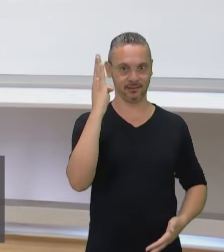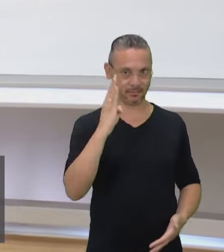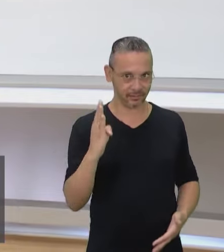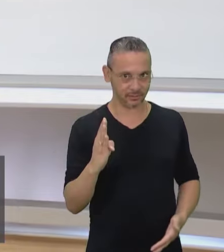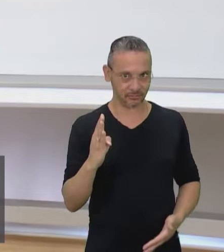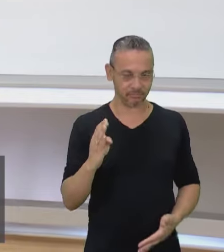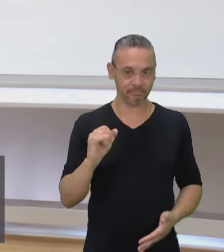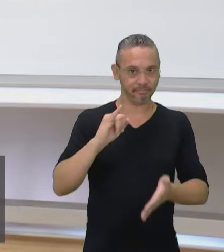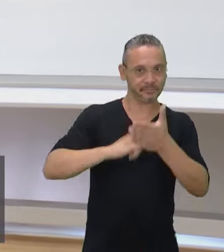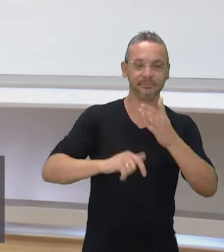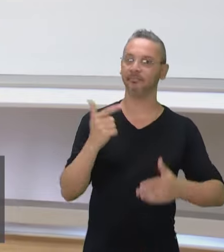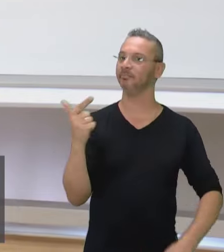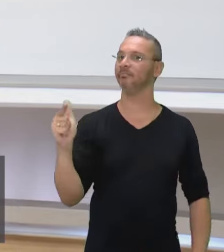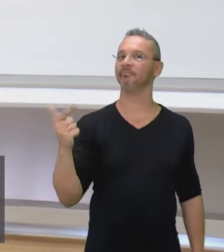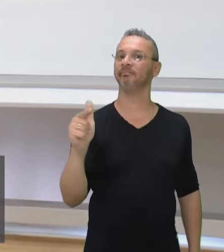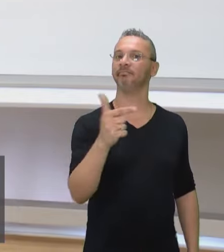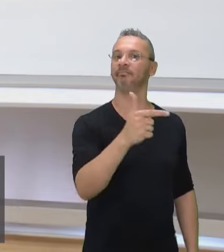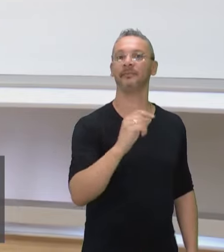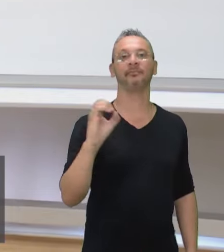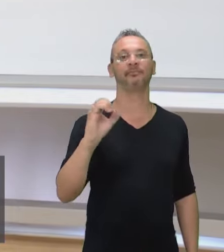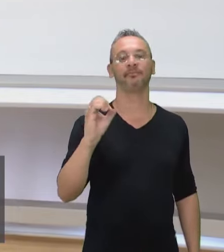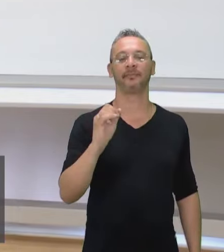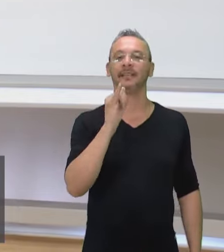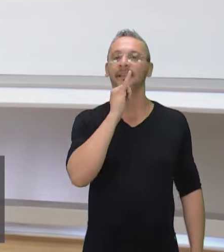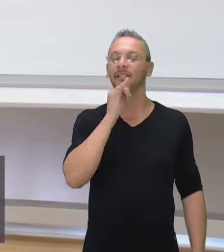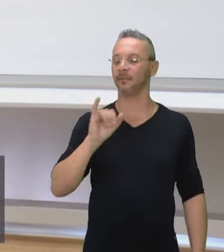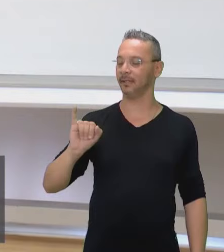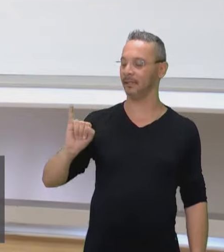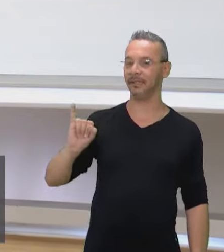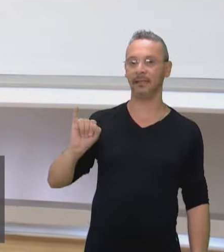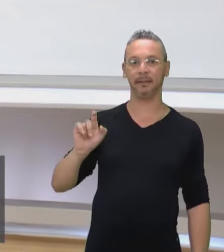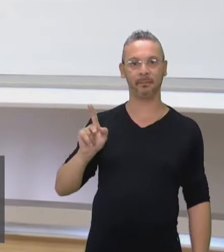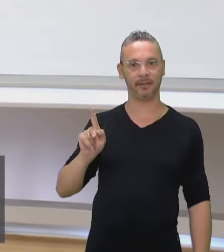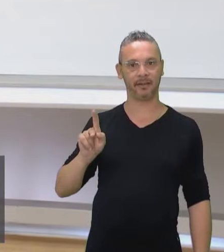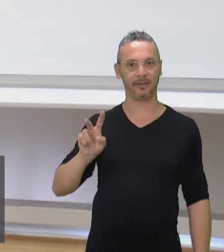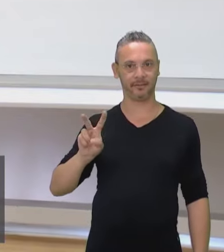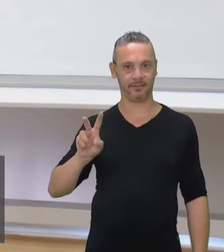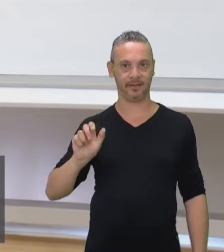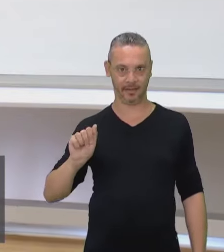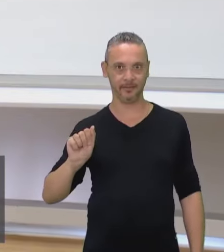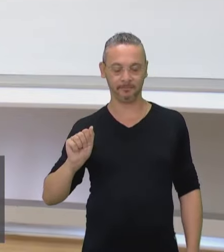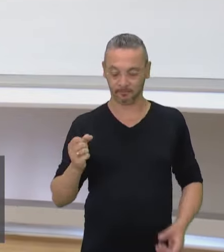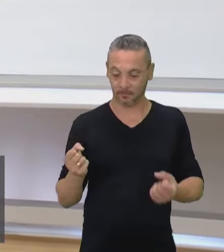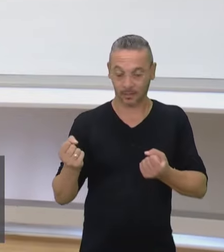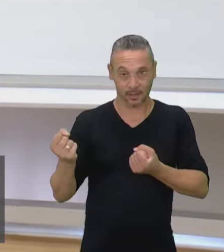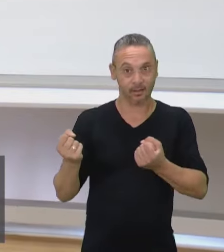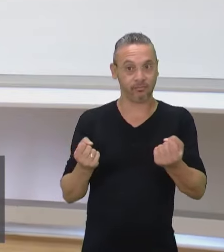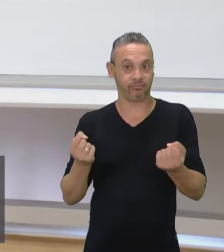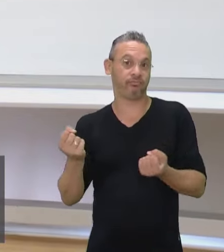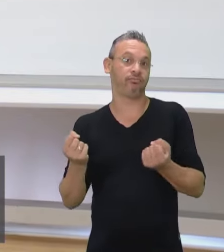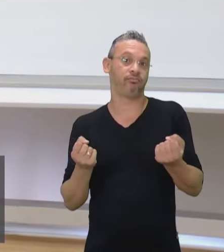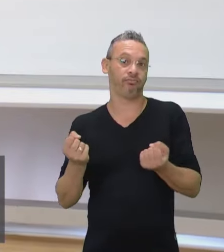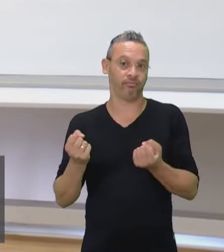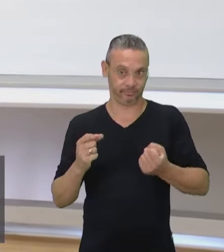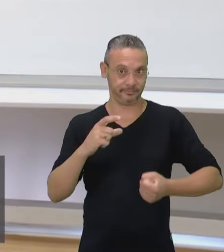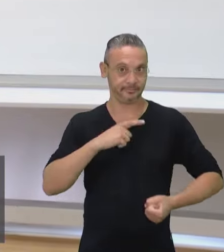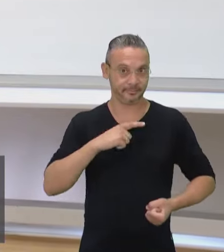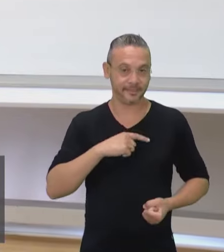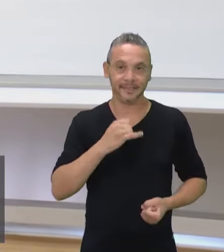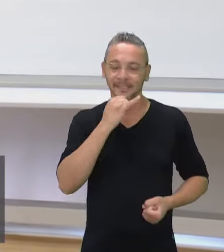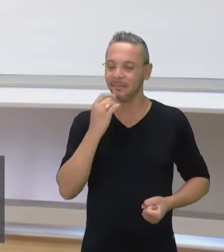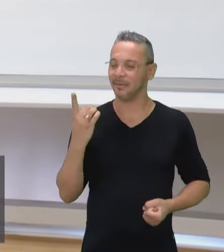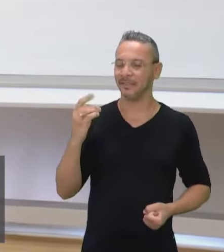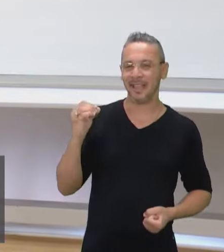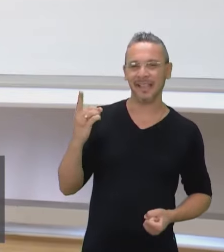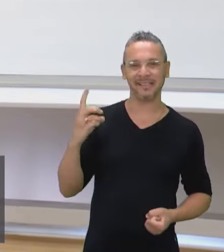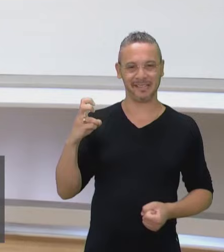por imposto, né, que você paga, por exemplo, IPVA. Se você tiver um carro popular, né, assim, de 10,